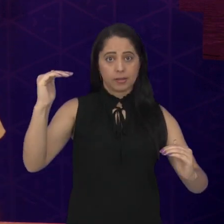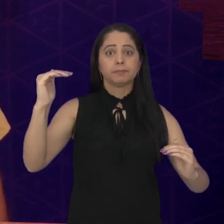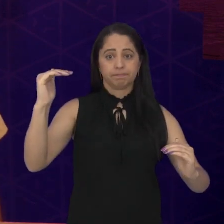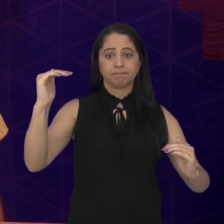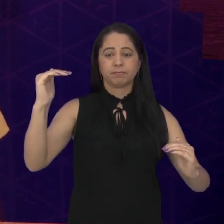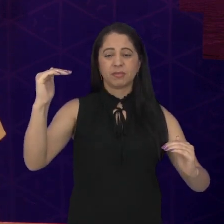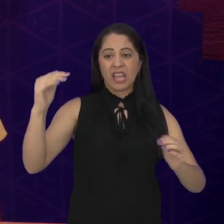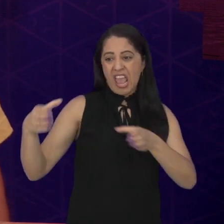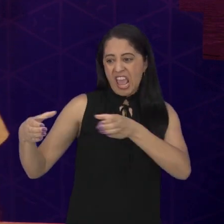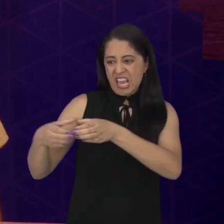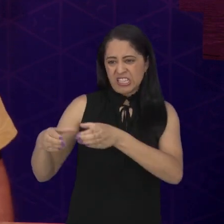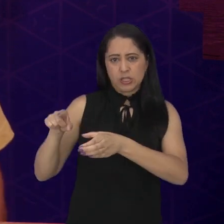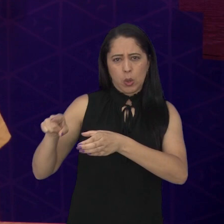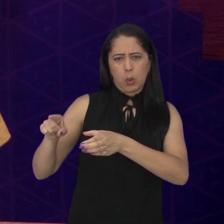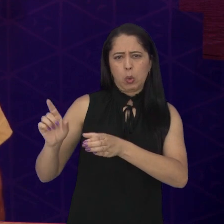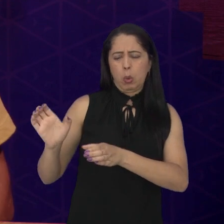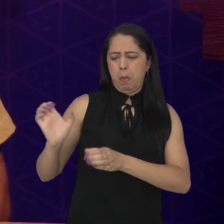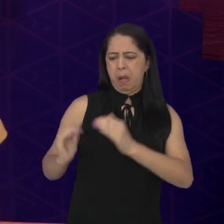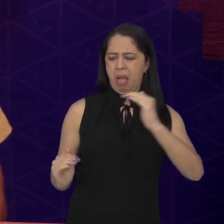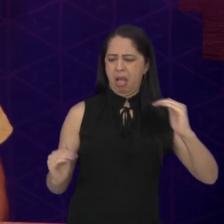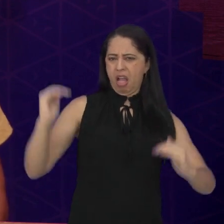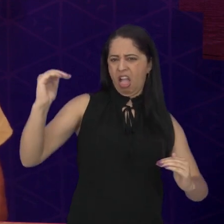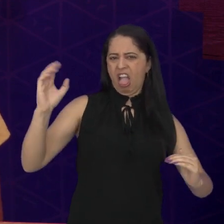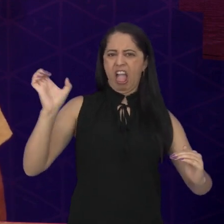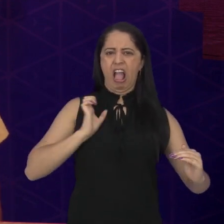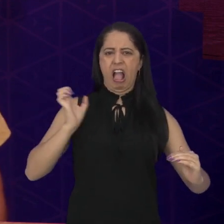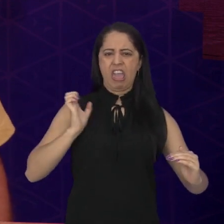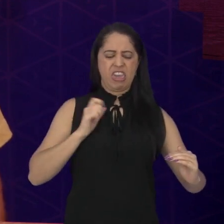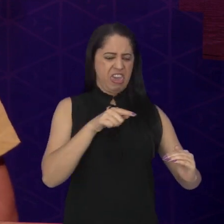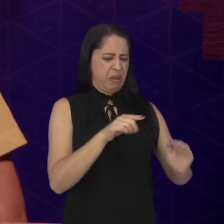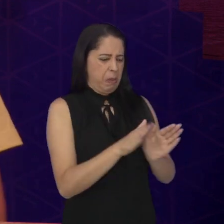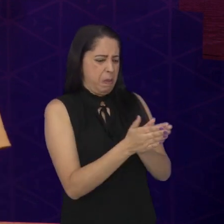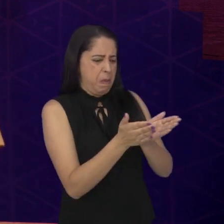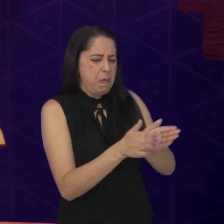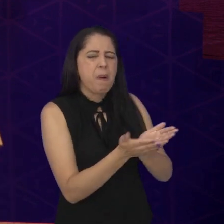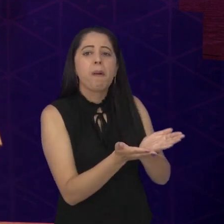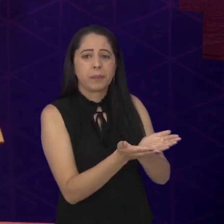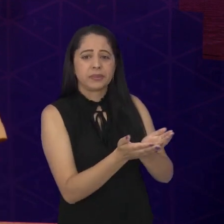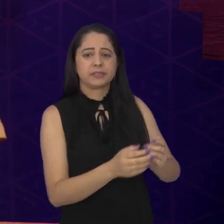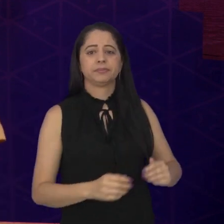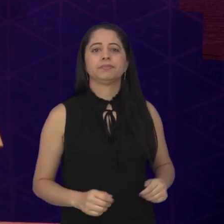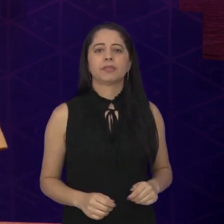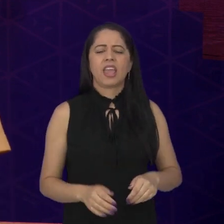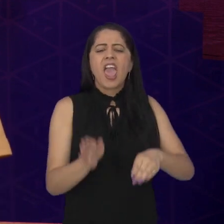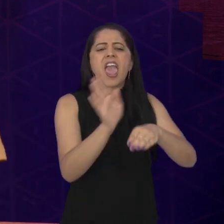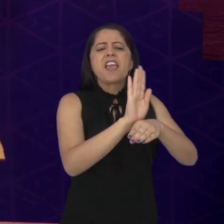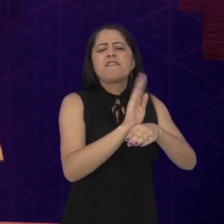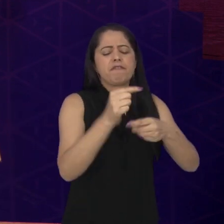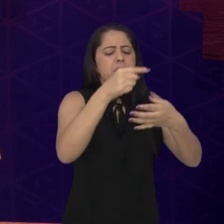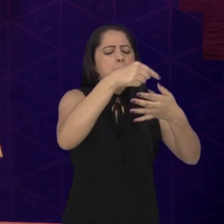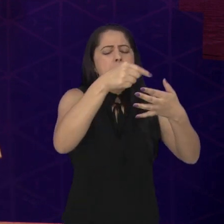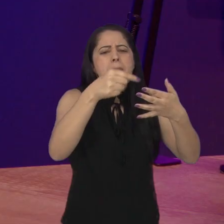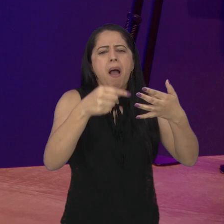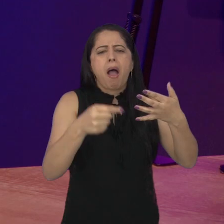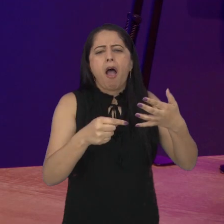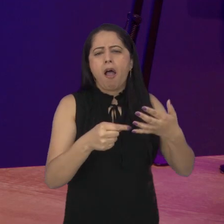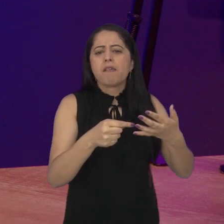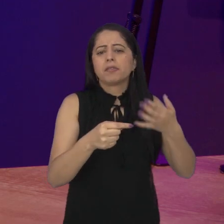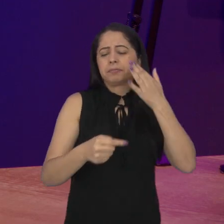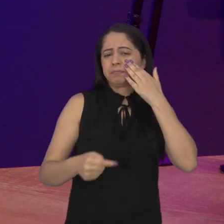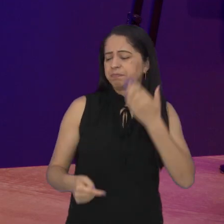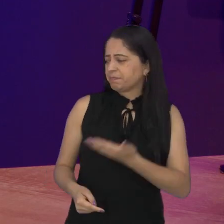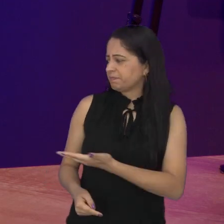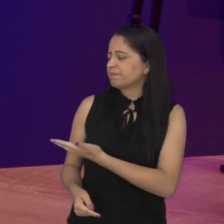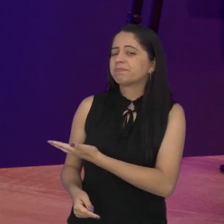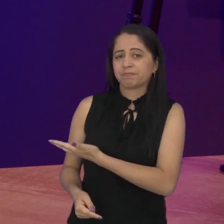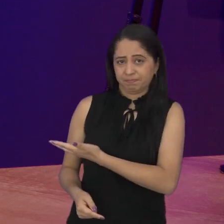que existe entre os personagens. Um grupo está no topo e o outro vive abaixo da terra. Em filmes,